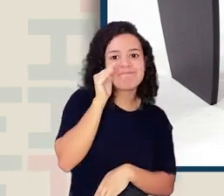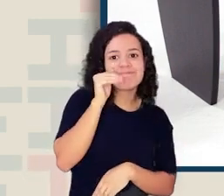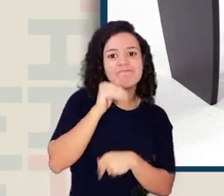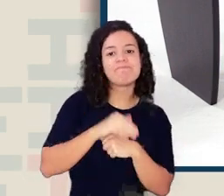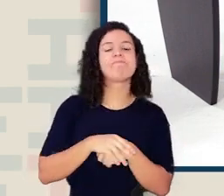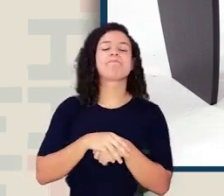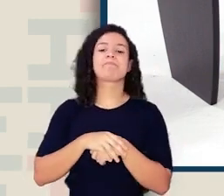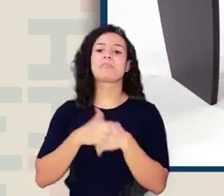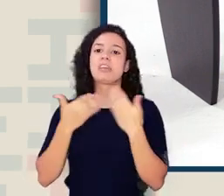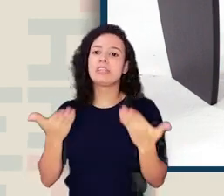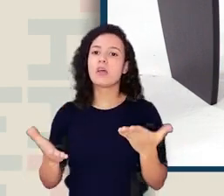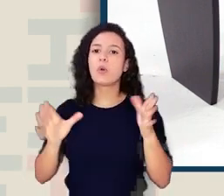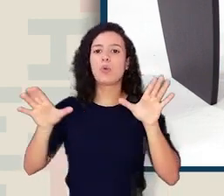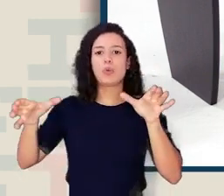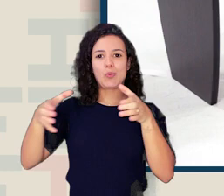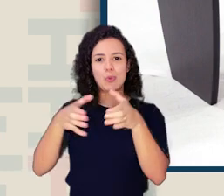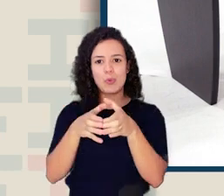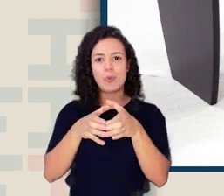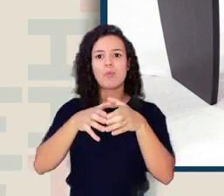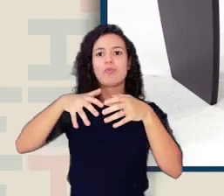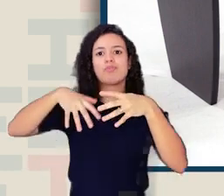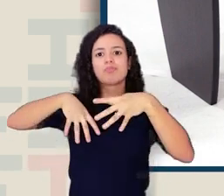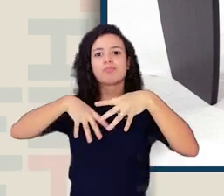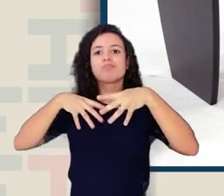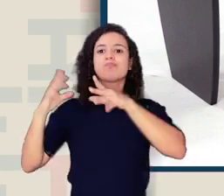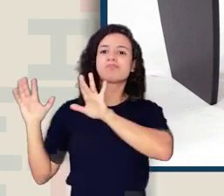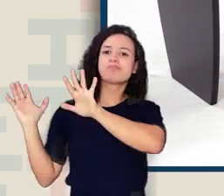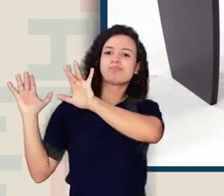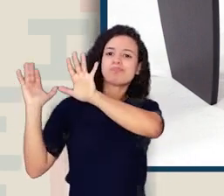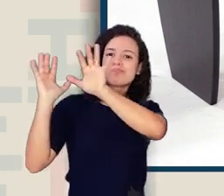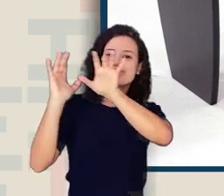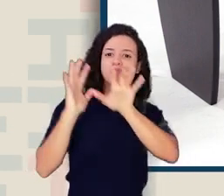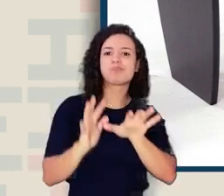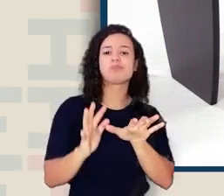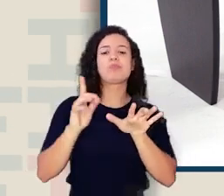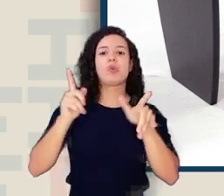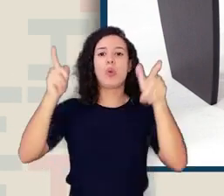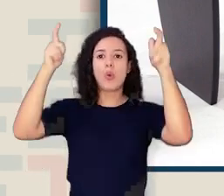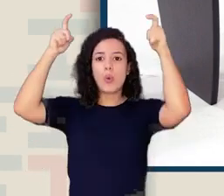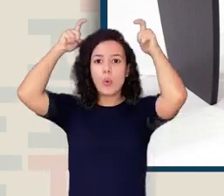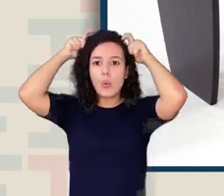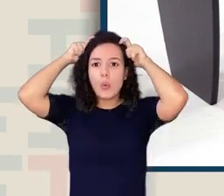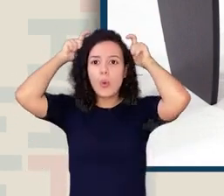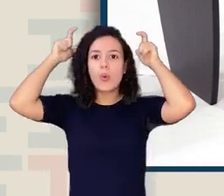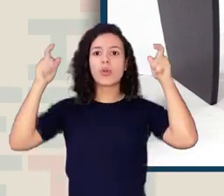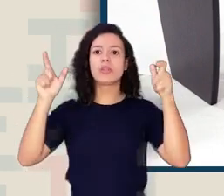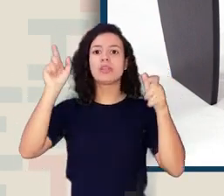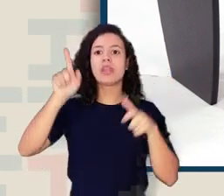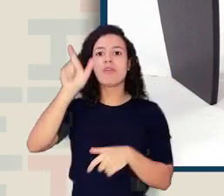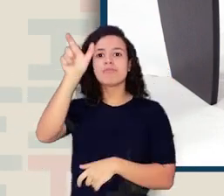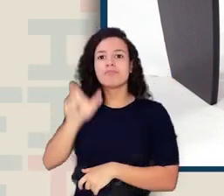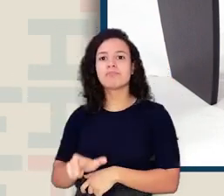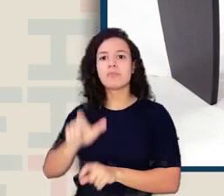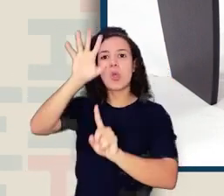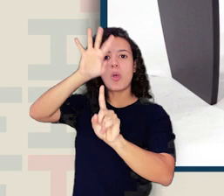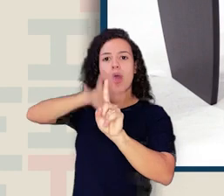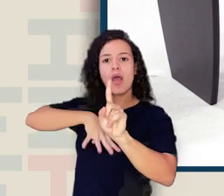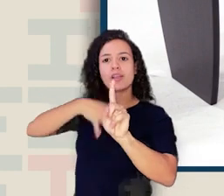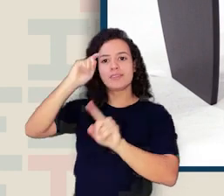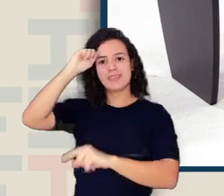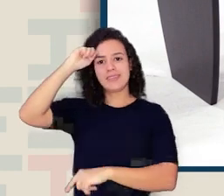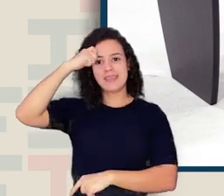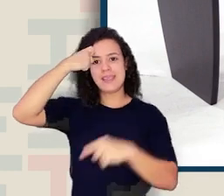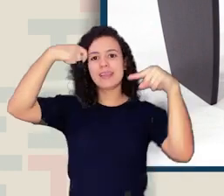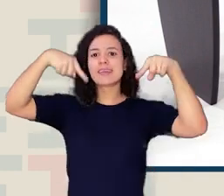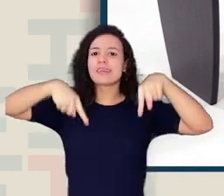nesse período de congadas, nesses períodos que nós recebíamos, então, as coroações, as majestades negras